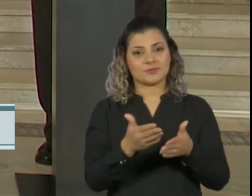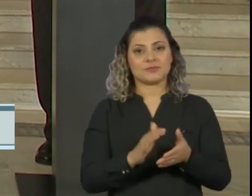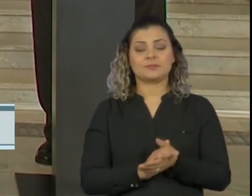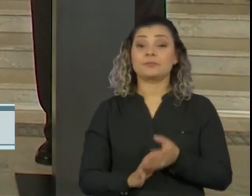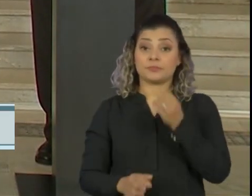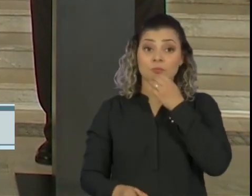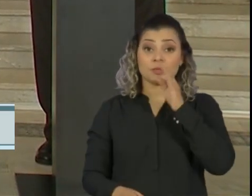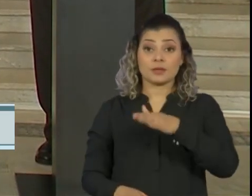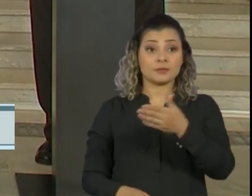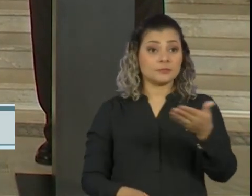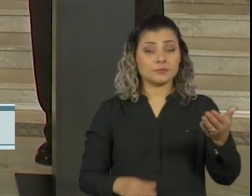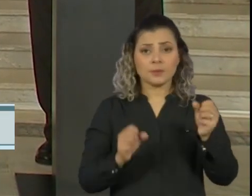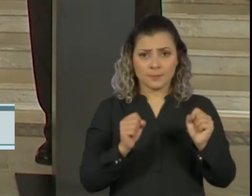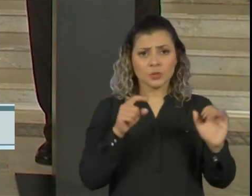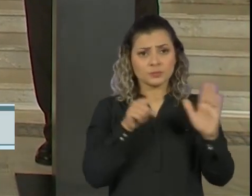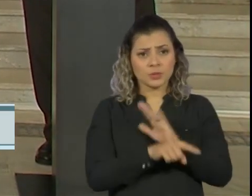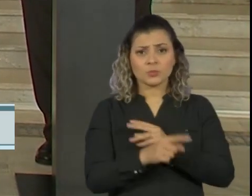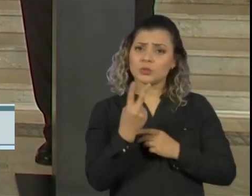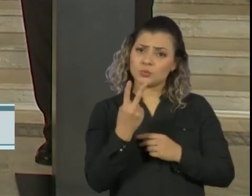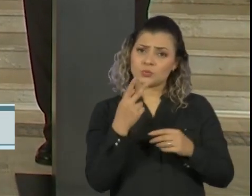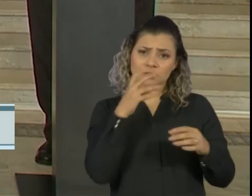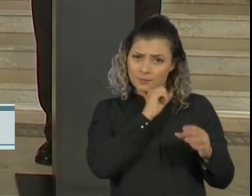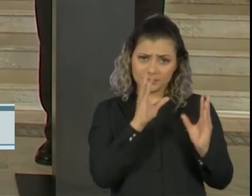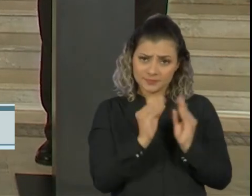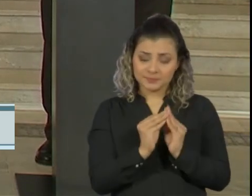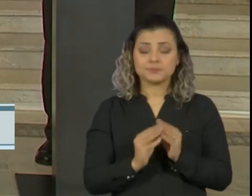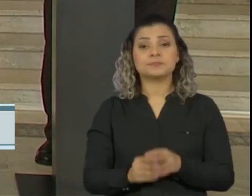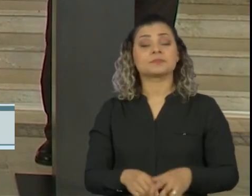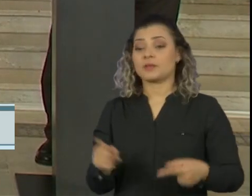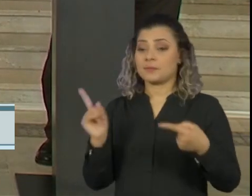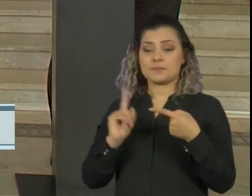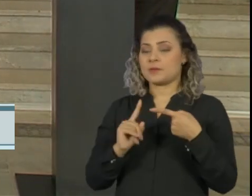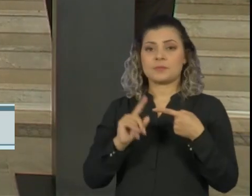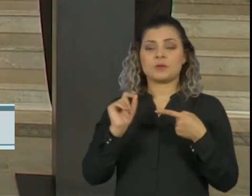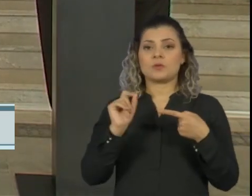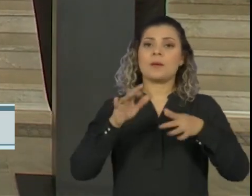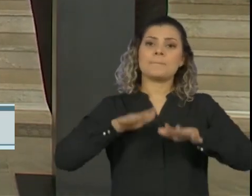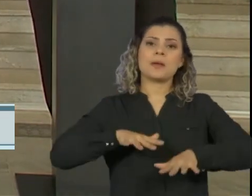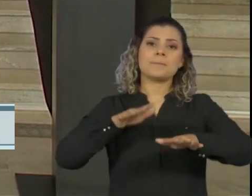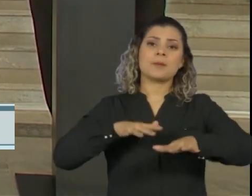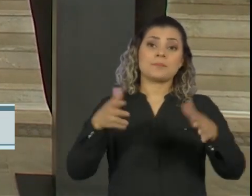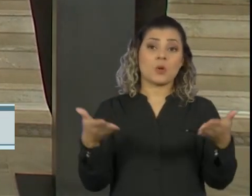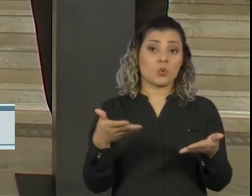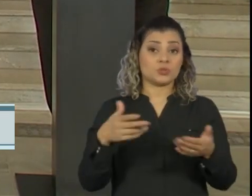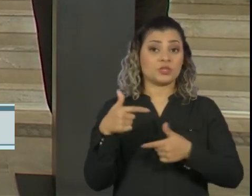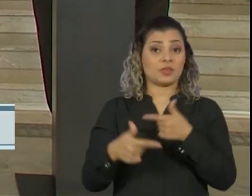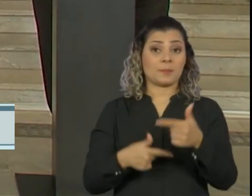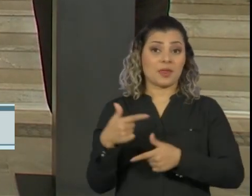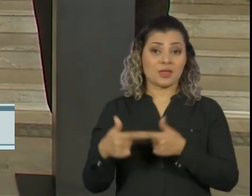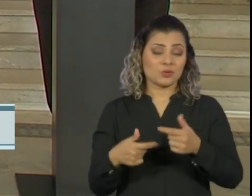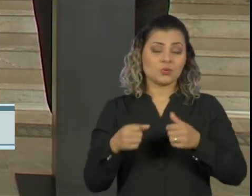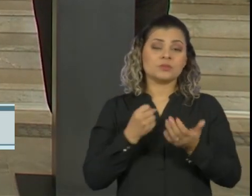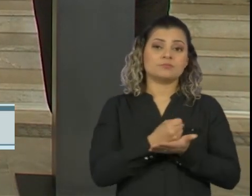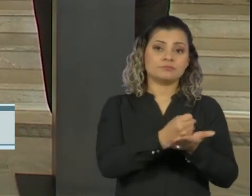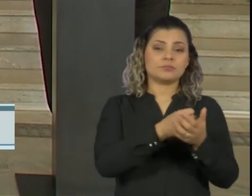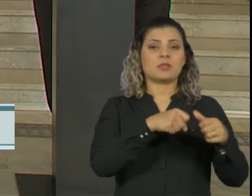tarde, governador. Posso fazer duas em uma, rapidinho? Pode. Primeiro é com relação aos protestos que nós tivemos hoje dos trabalhadores,